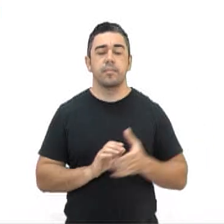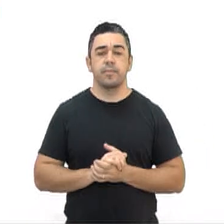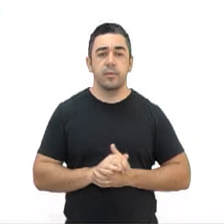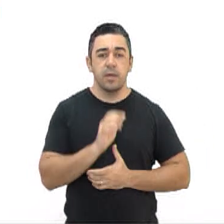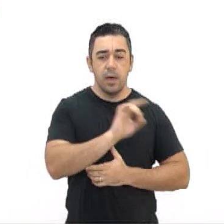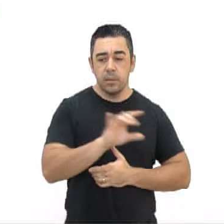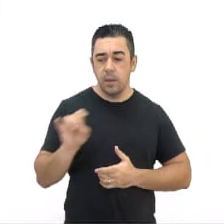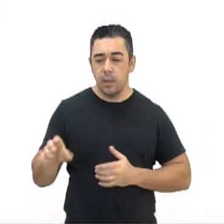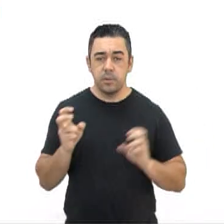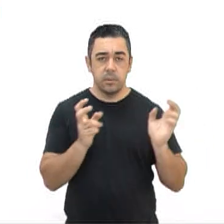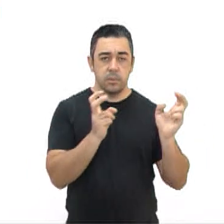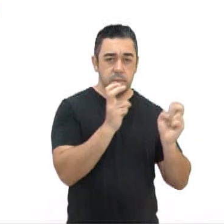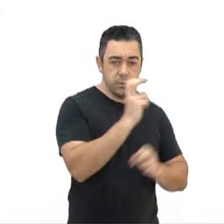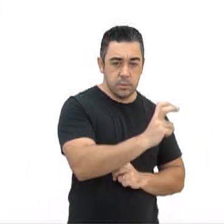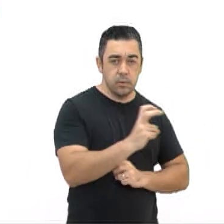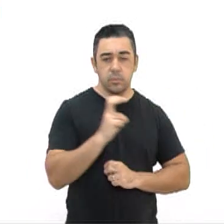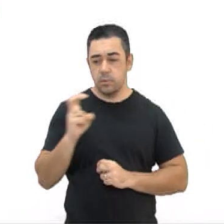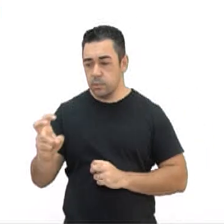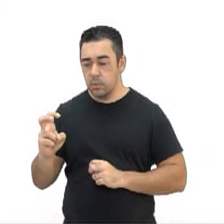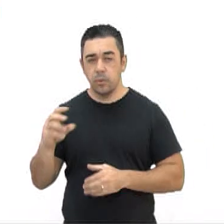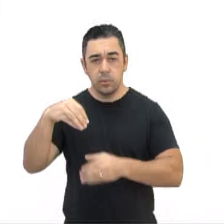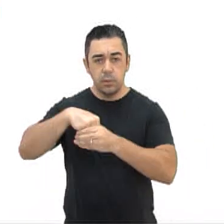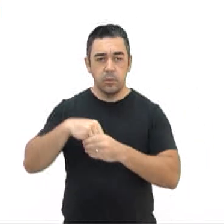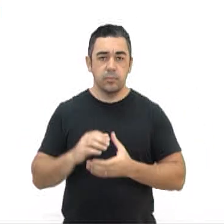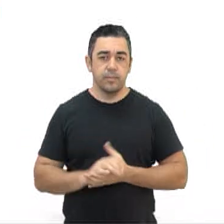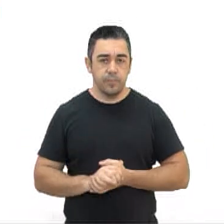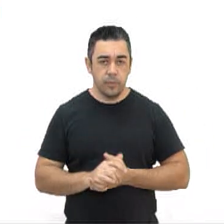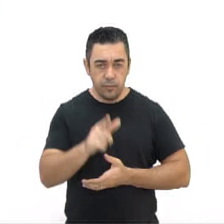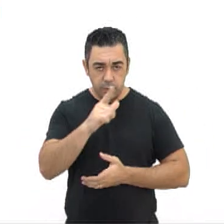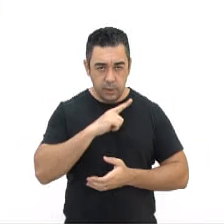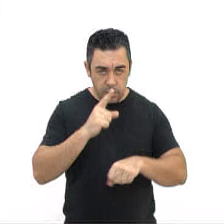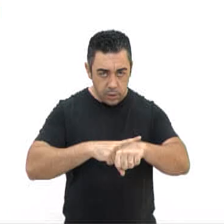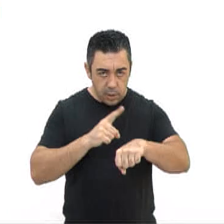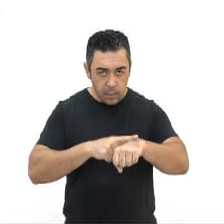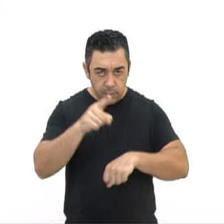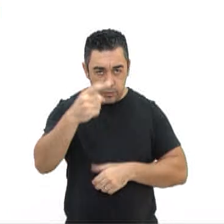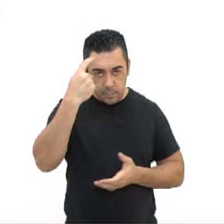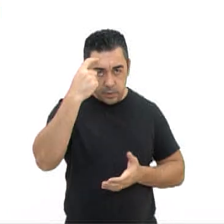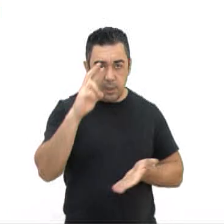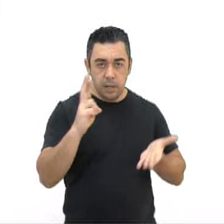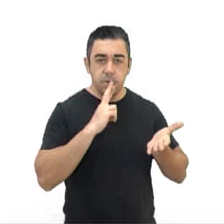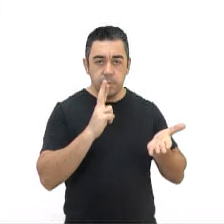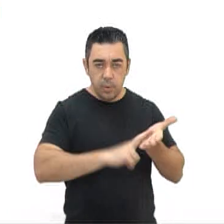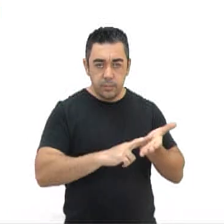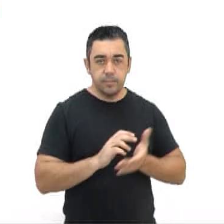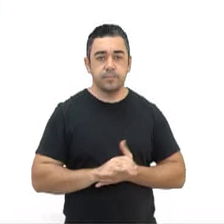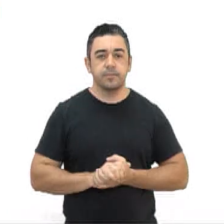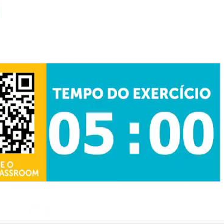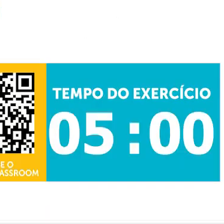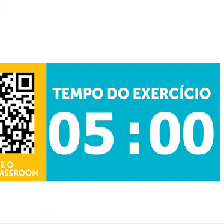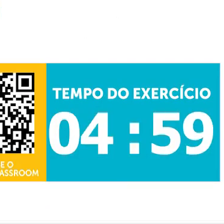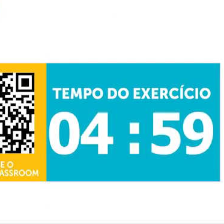equipe possui 5 jogadores titulares em quadra. Então vocês terão um tempo para pensar e responder.